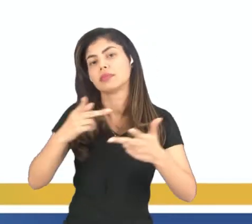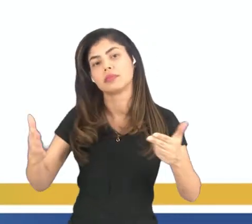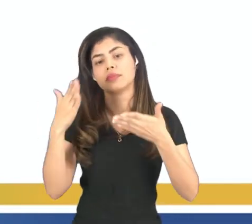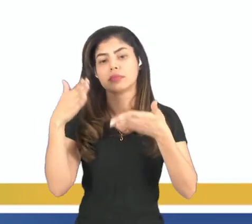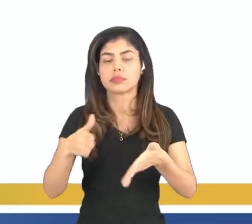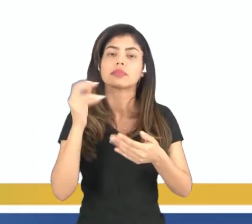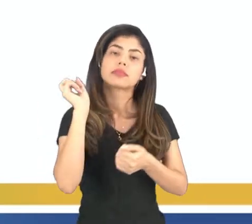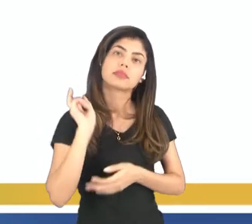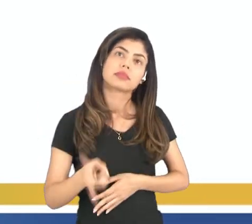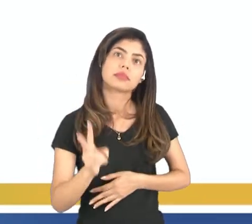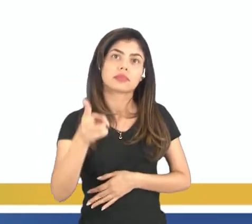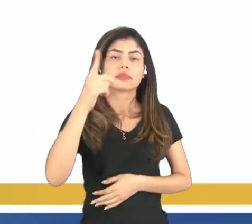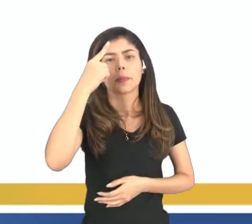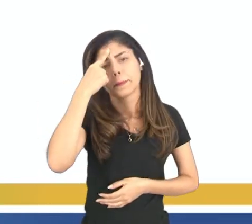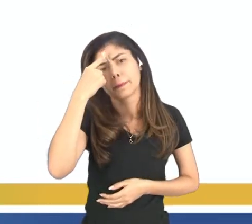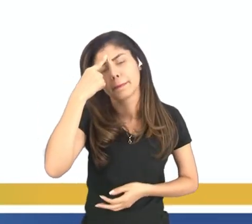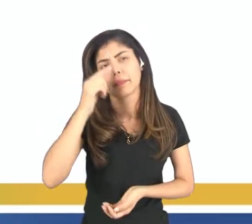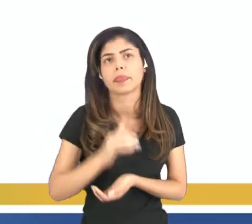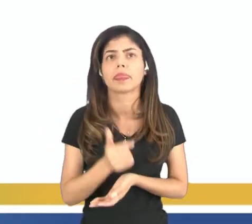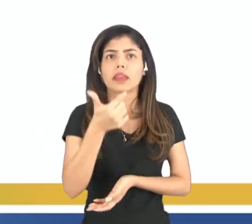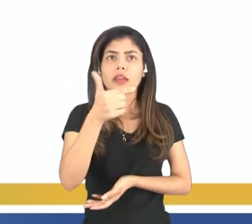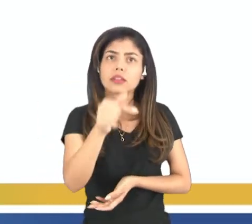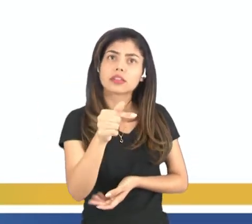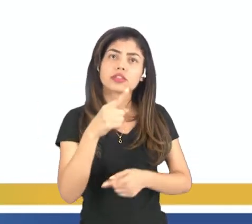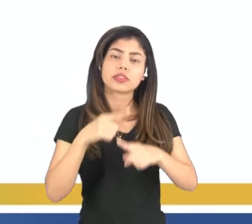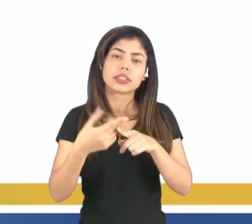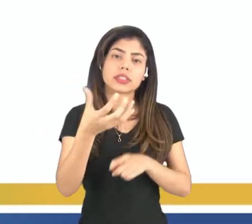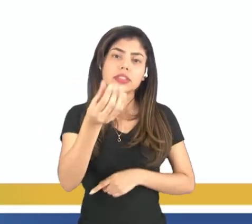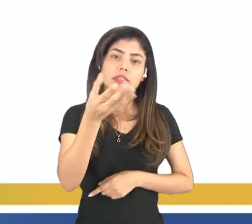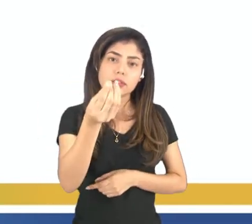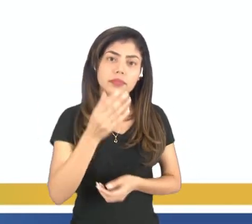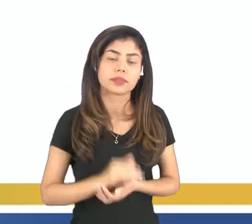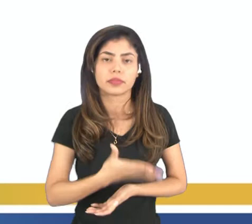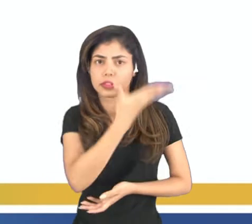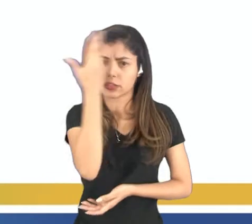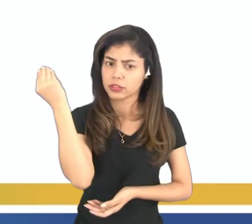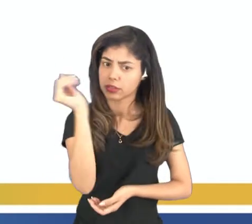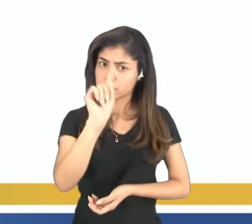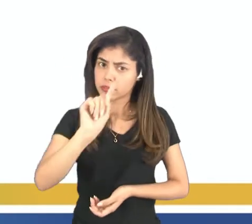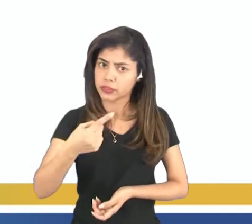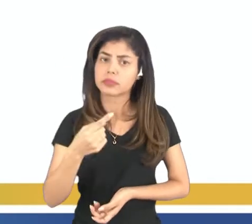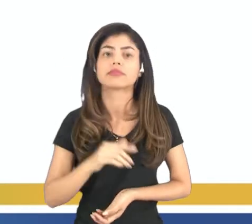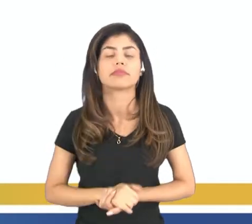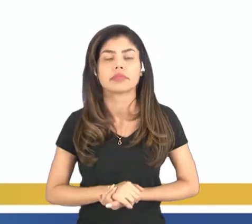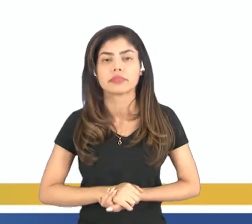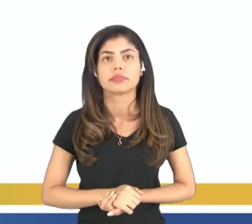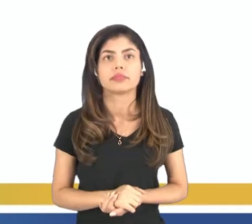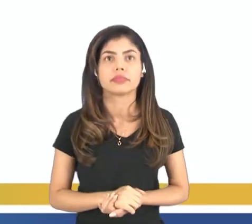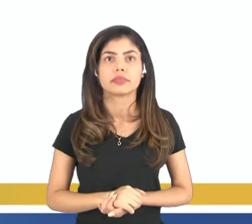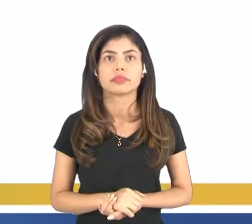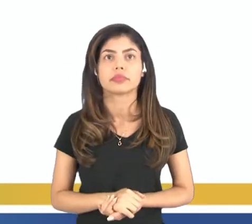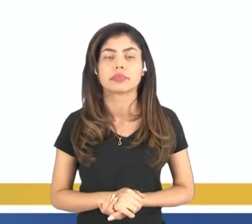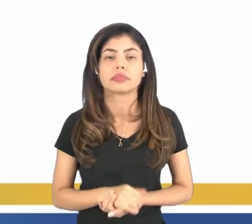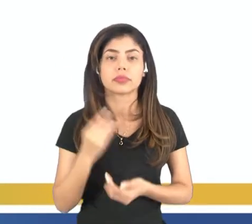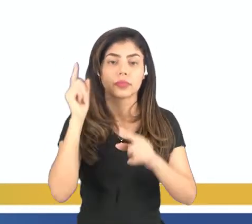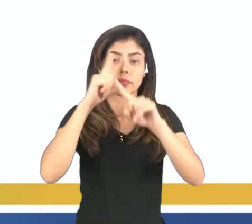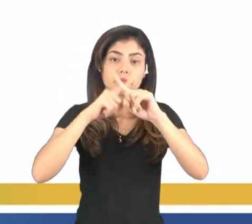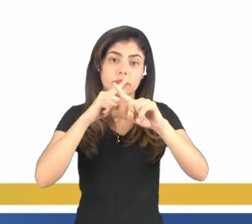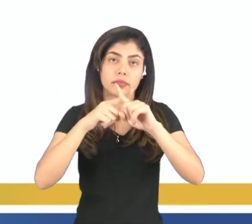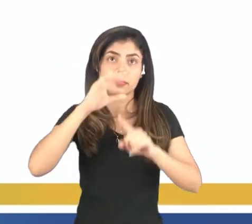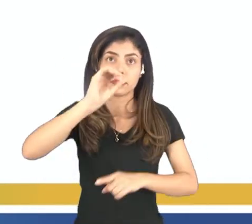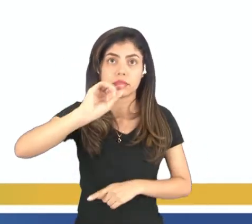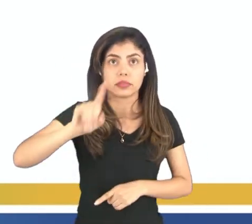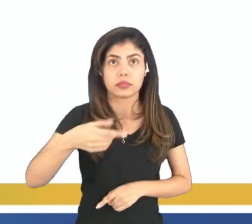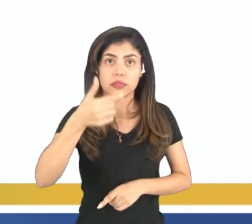forma nós vamos proceder imagina que é 17 X60 esquece a, por enquanto tá então nós vamos multiplicar